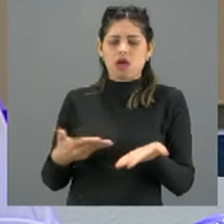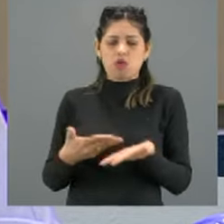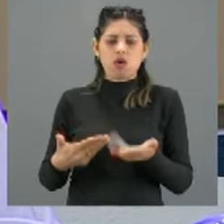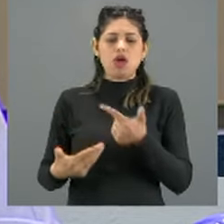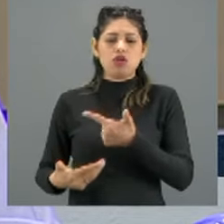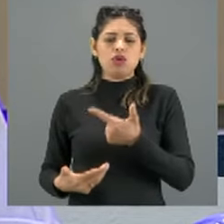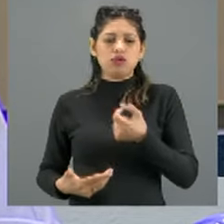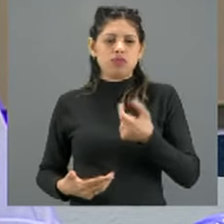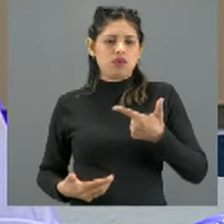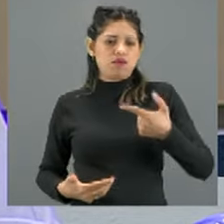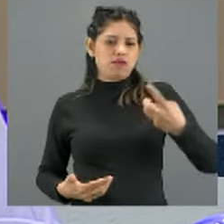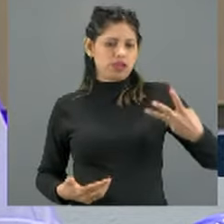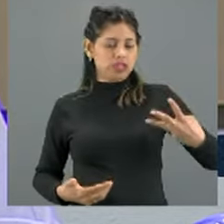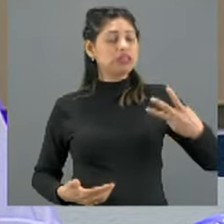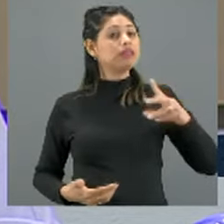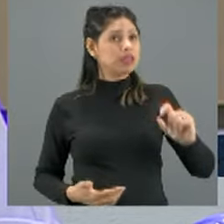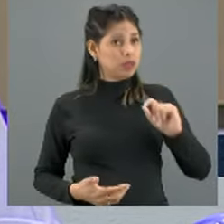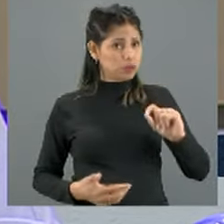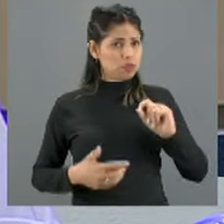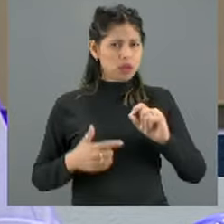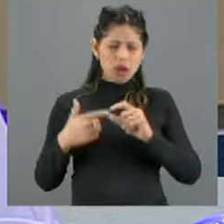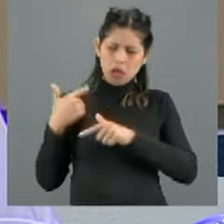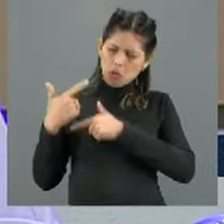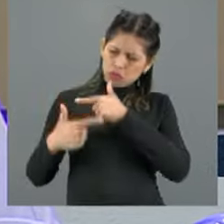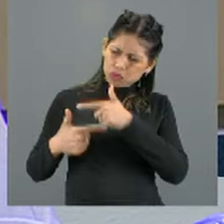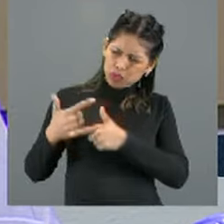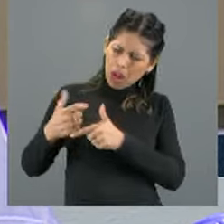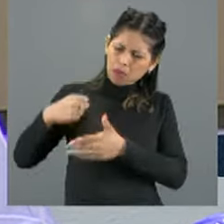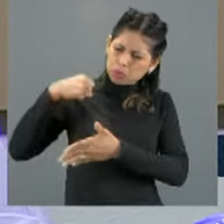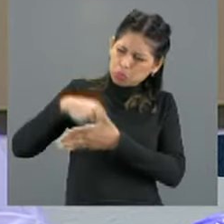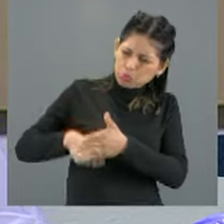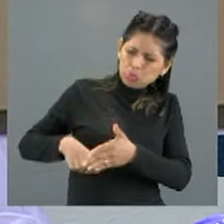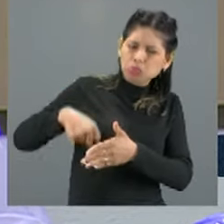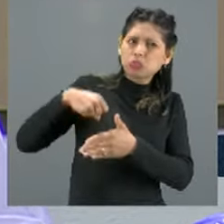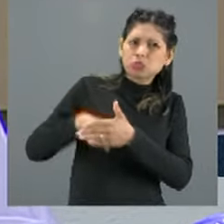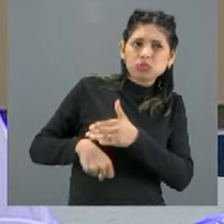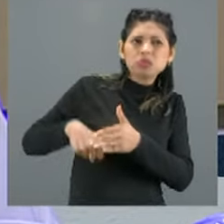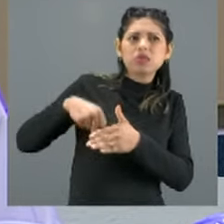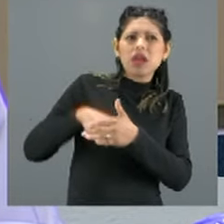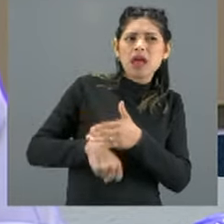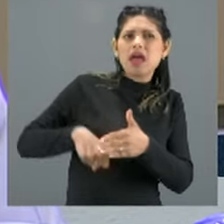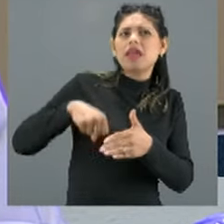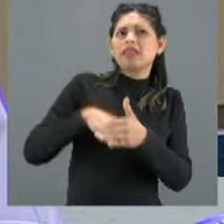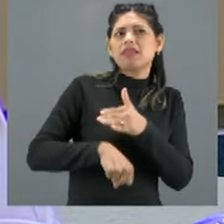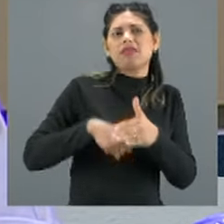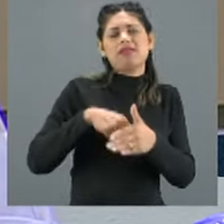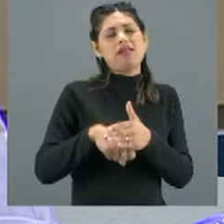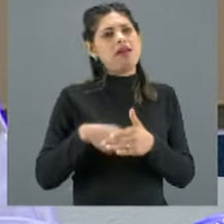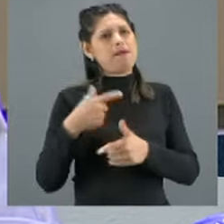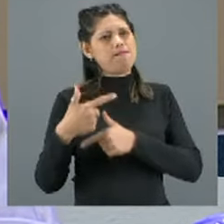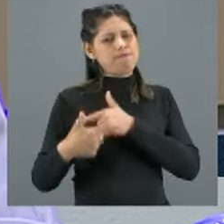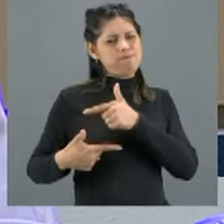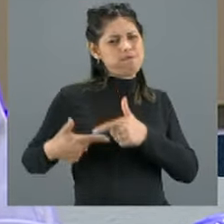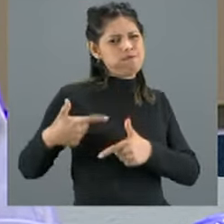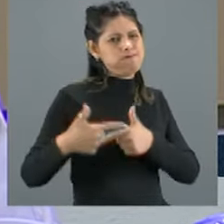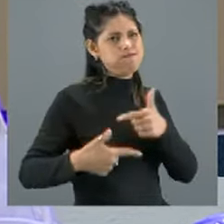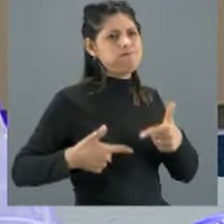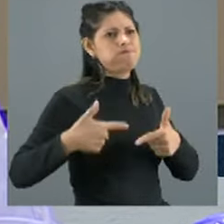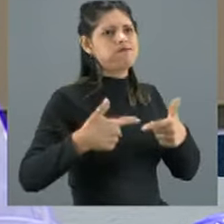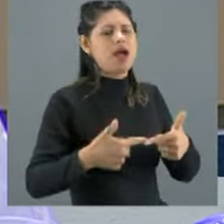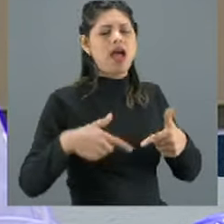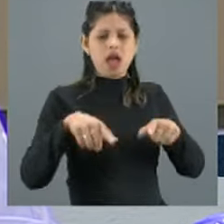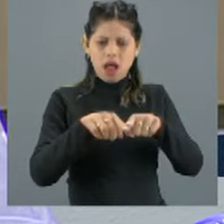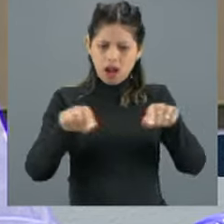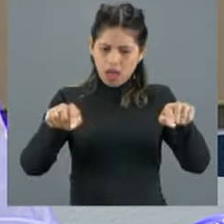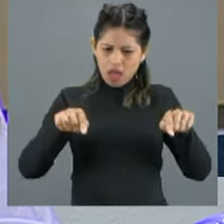2023. Começamos, lutamos e trabalhar dentro das nossas áreas